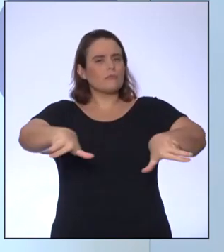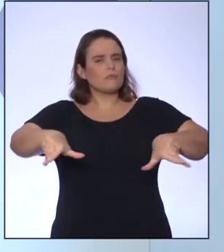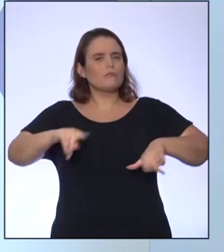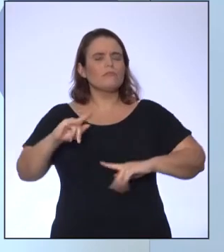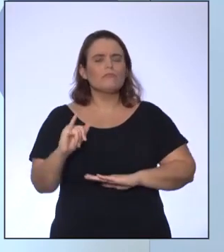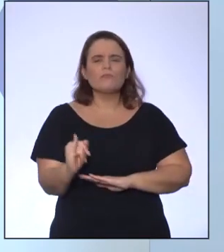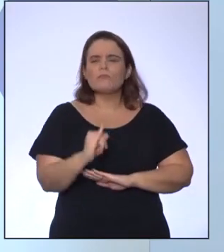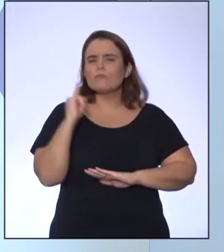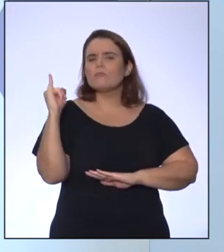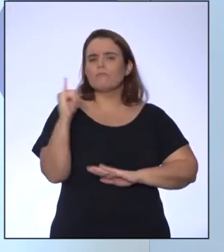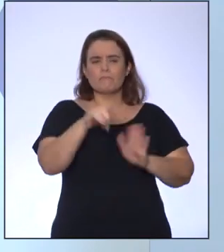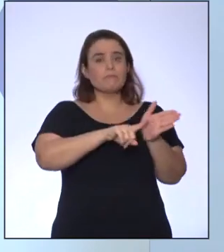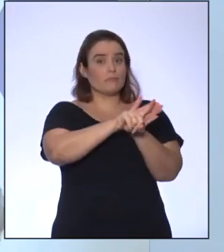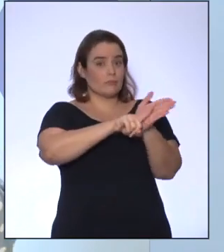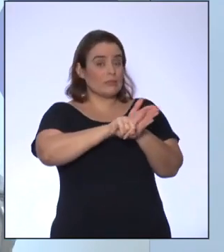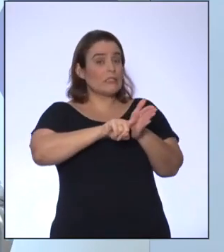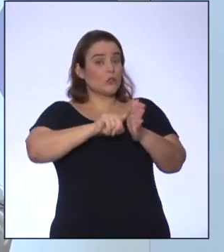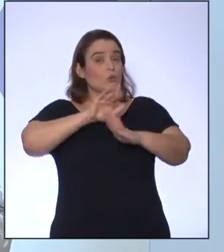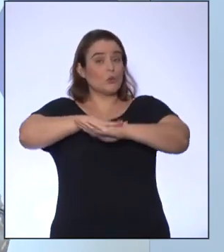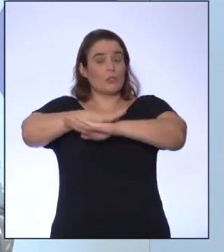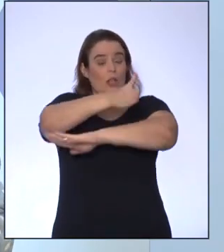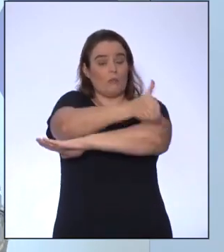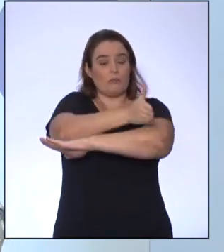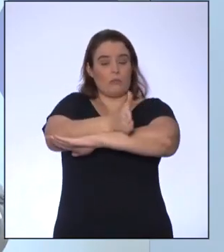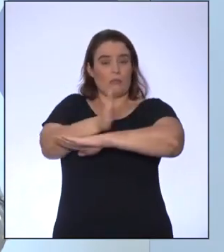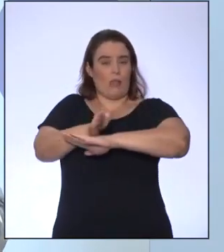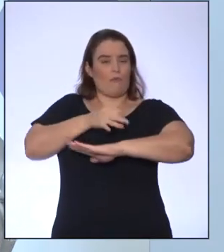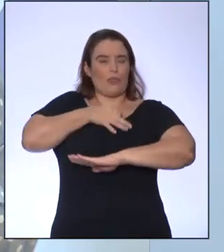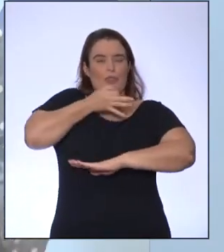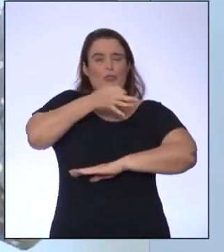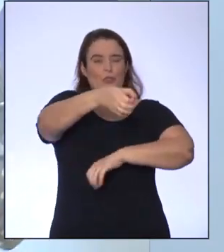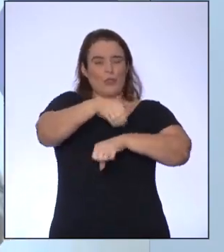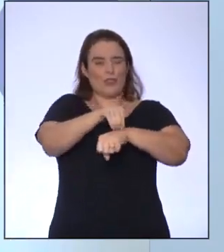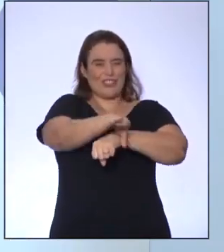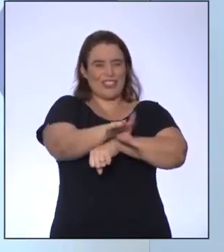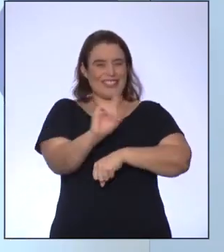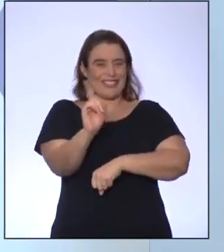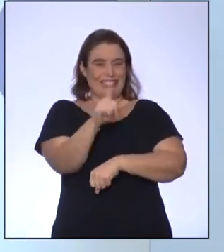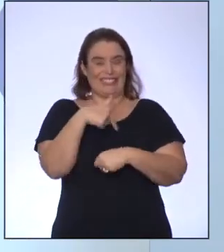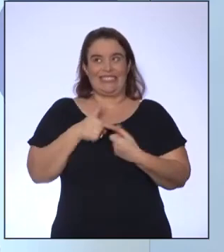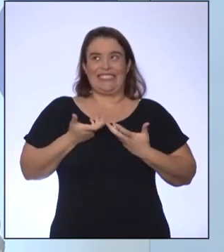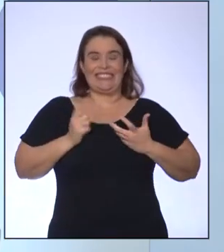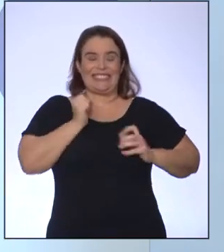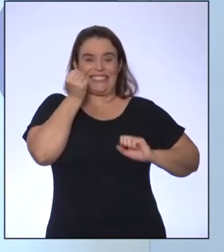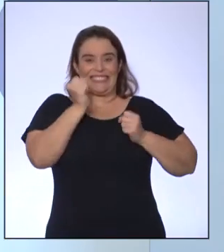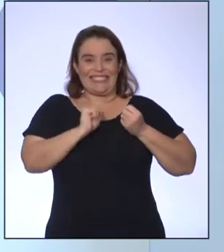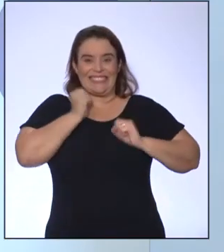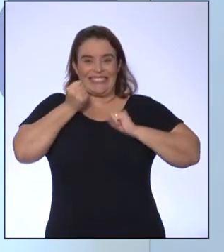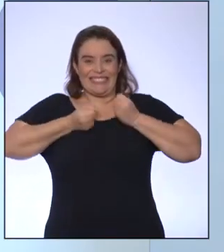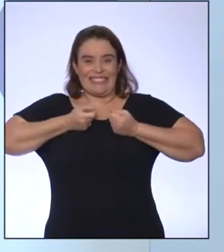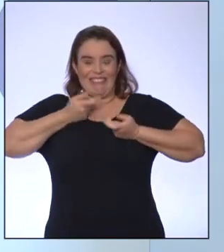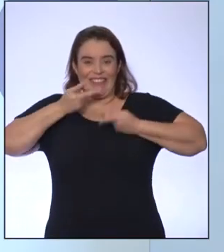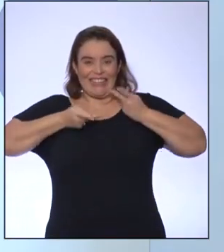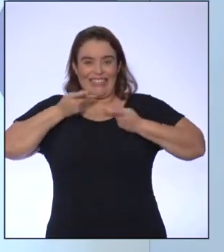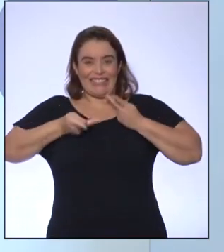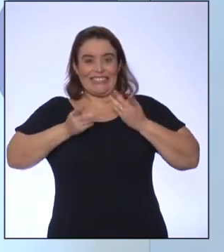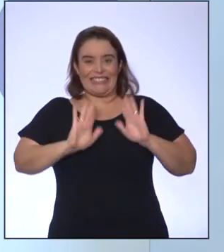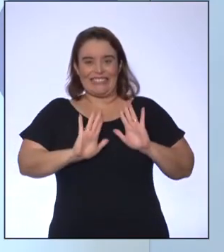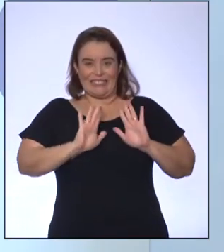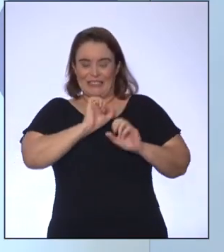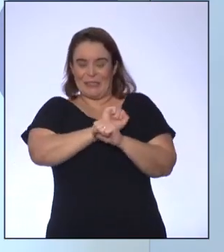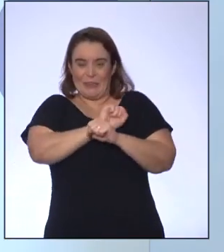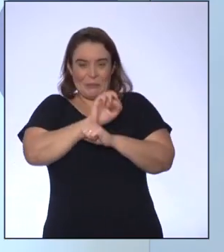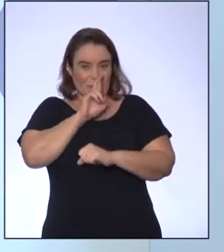extremamente importantes para uma análise temporal. Eu não vou dar dicas ainda, né, porque senão a gente quer falar e a gente acaba dando a